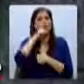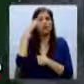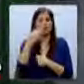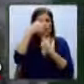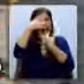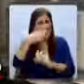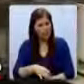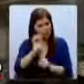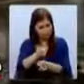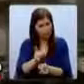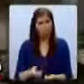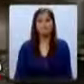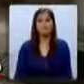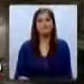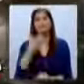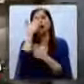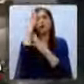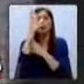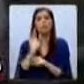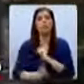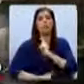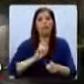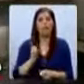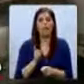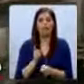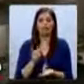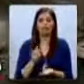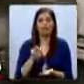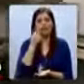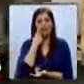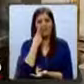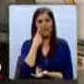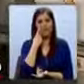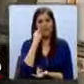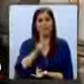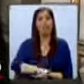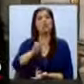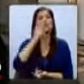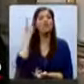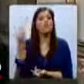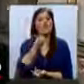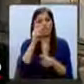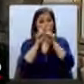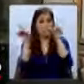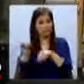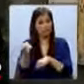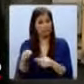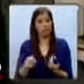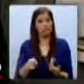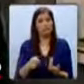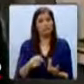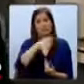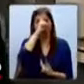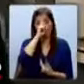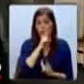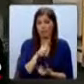obrigada. Temos então aqui o exemplo do que é estar a viver a segunda vida da Cerâmica de Valadares. Só para